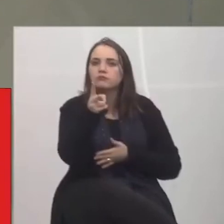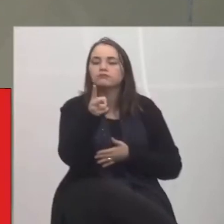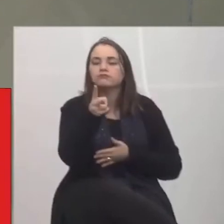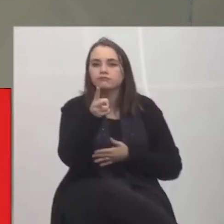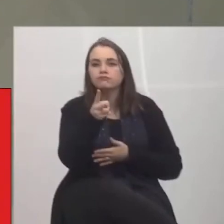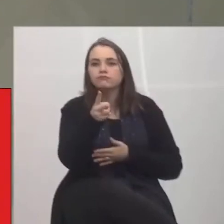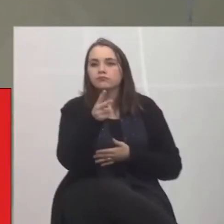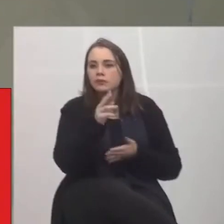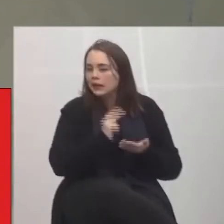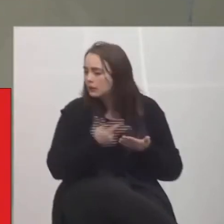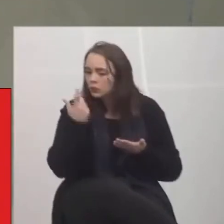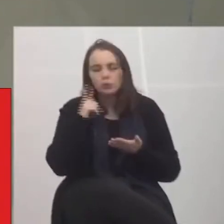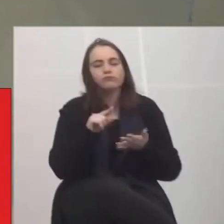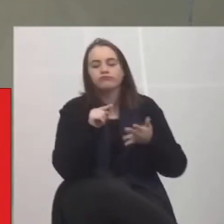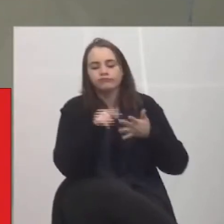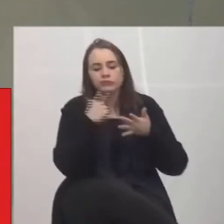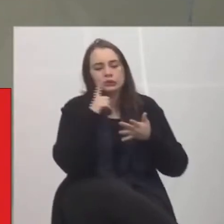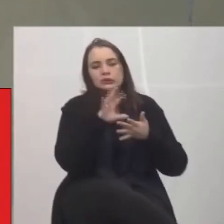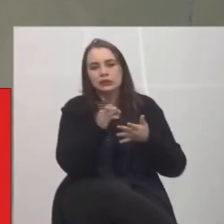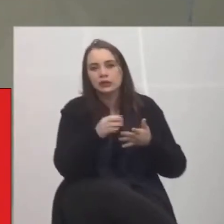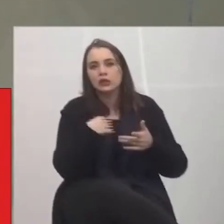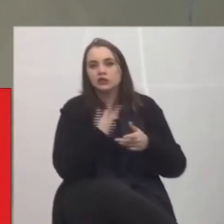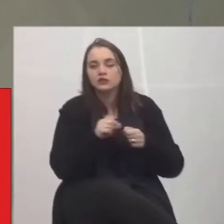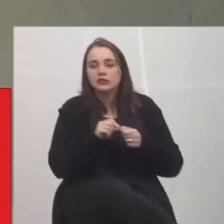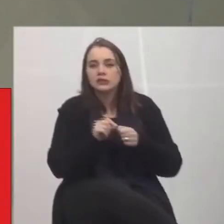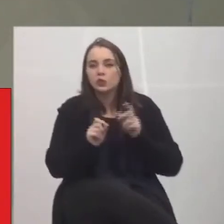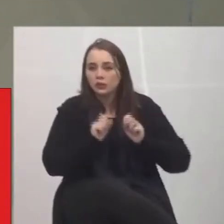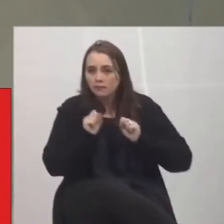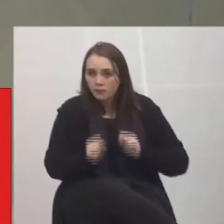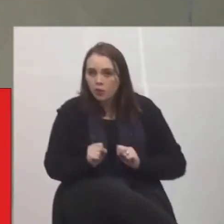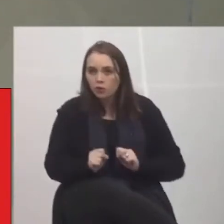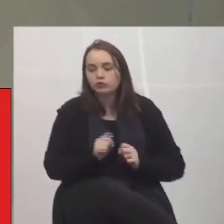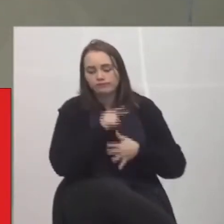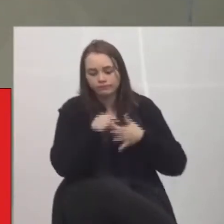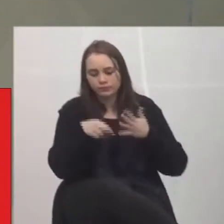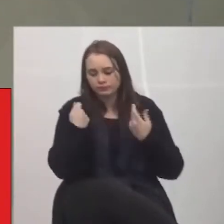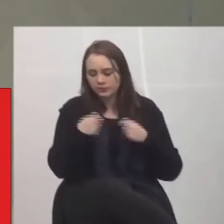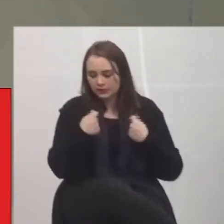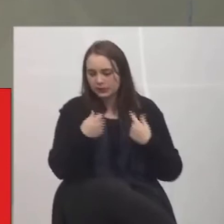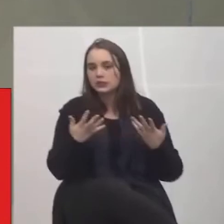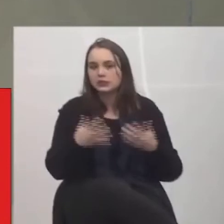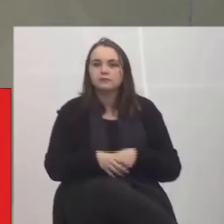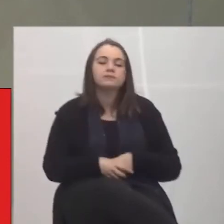gente consiga fazer o máximo possível, né, das metas previstas.